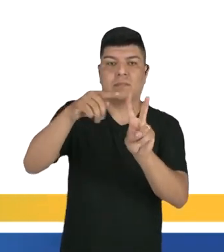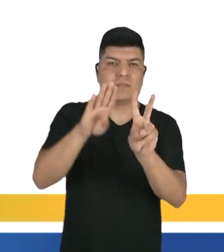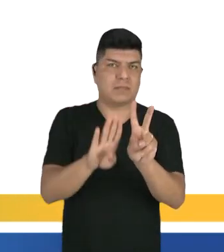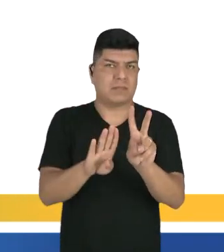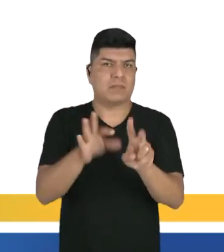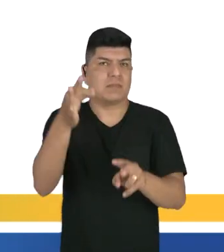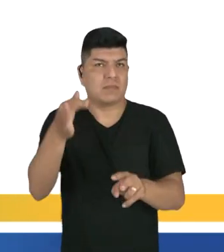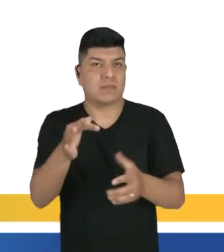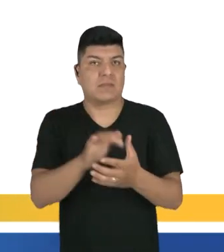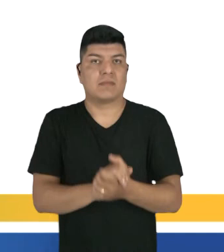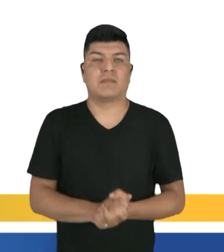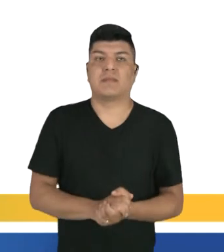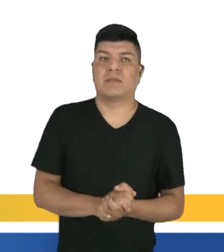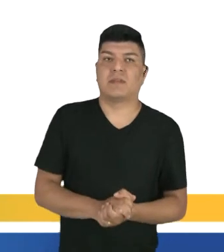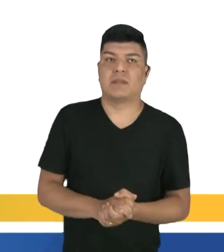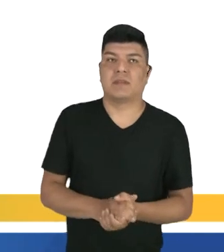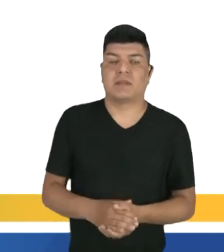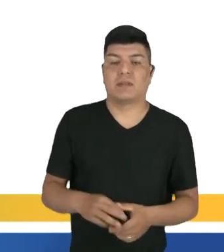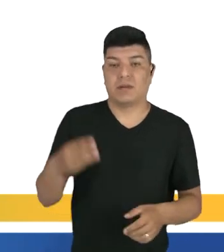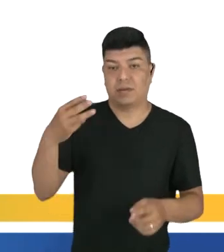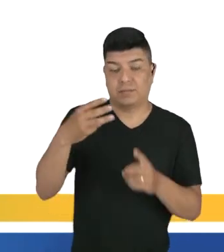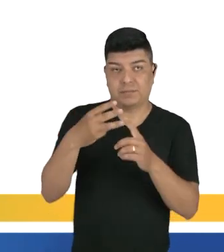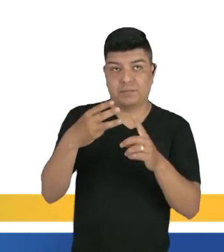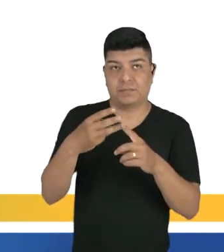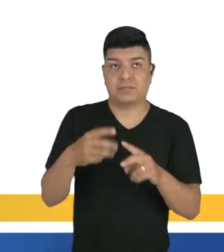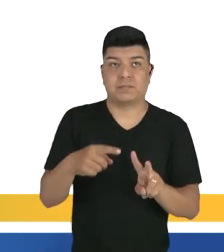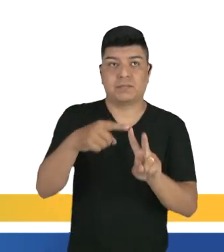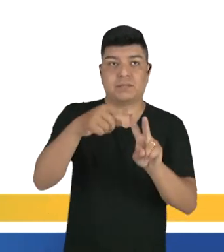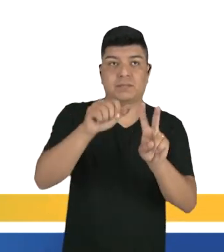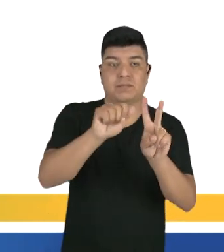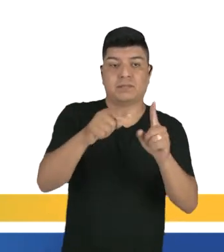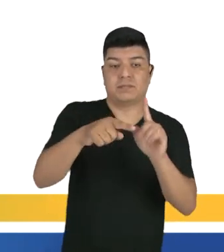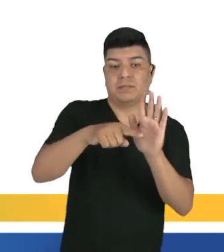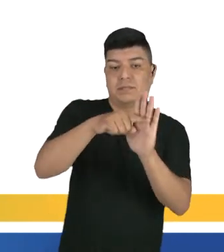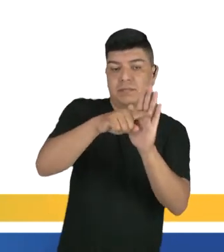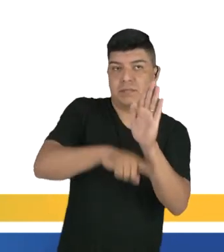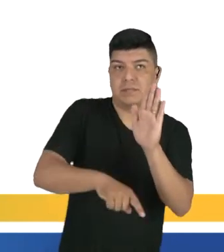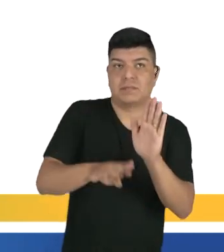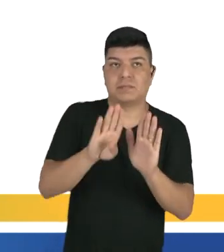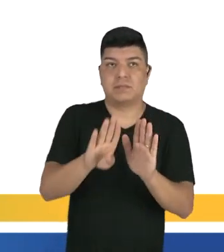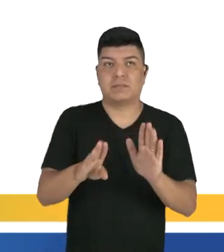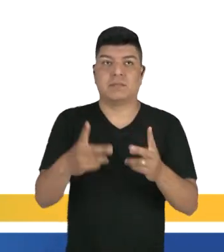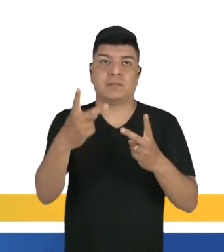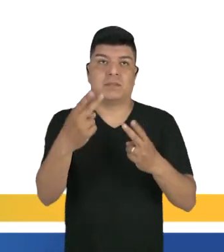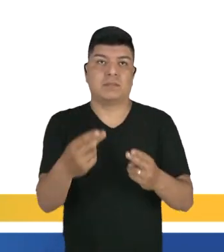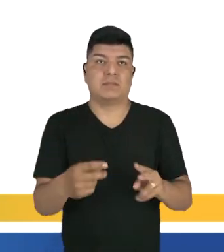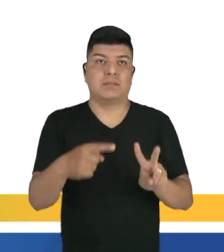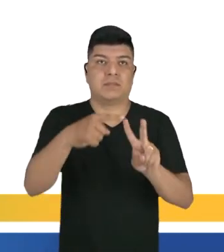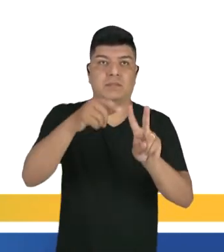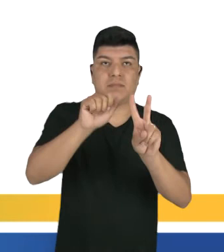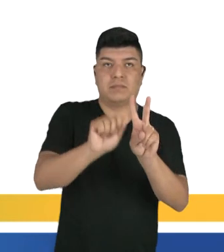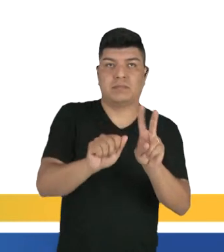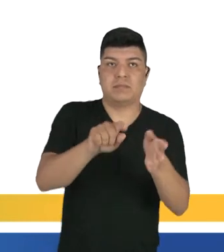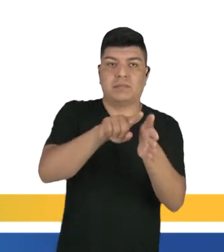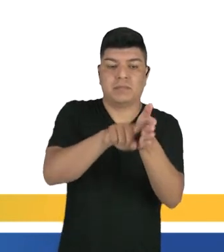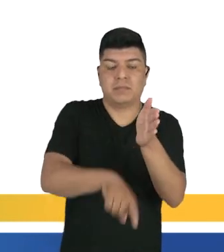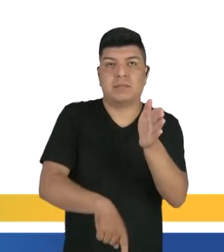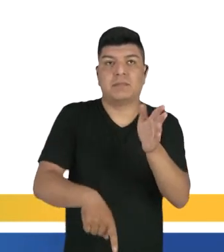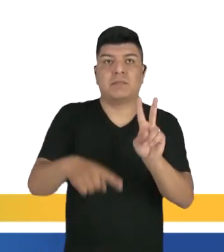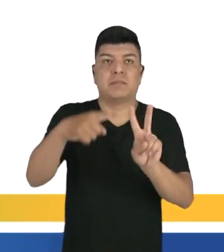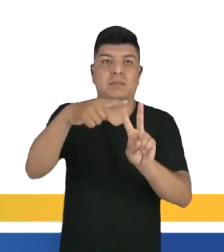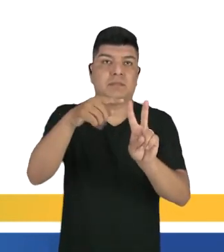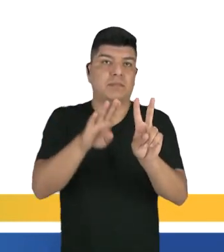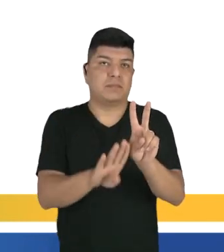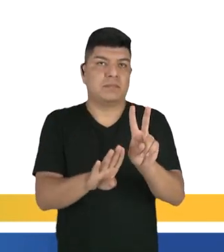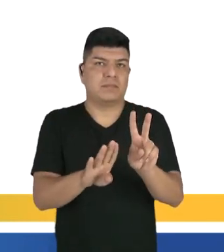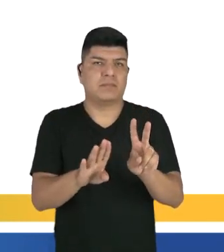está correto? A afirmação 3. A raiz de A menos B é a raiz de A menos a raiz de B. Será que também